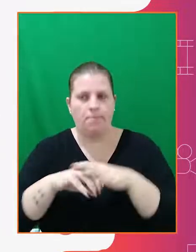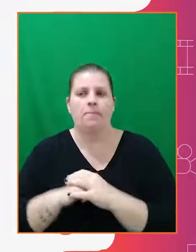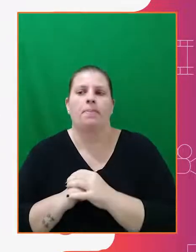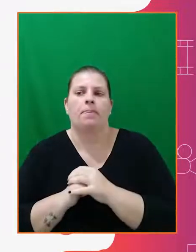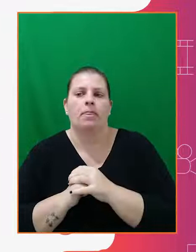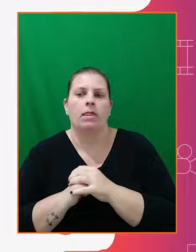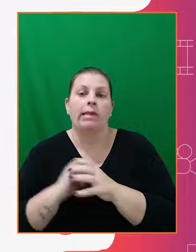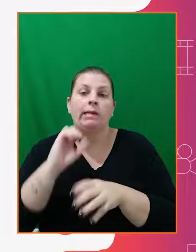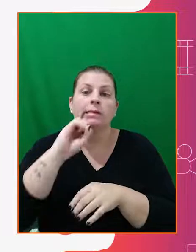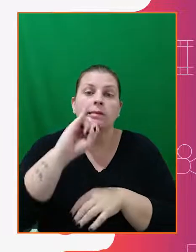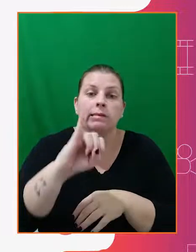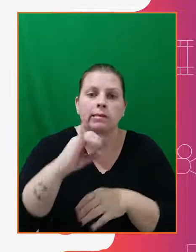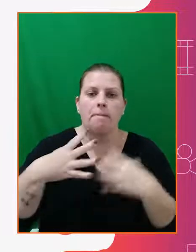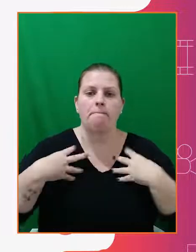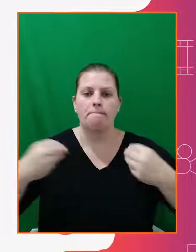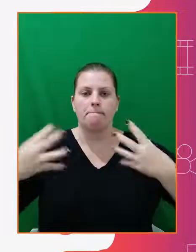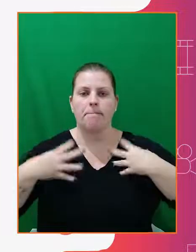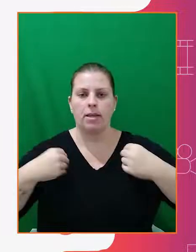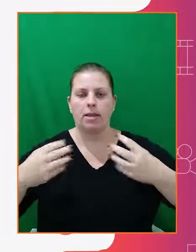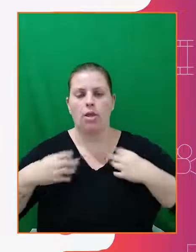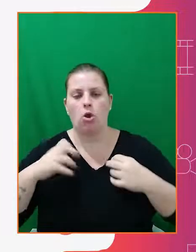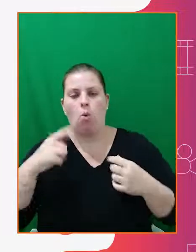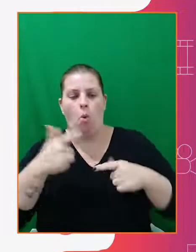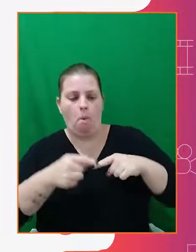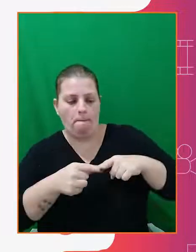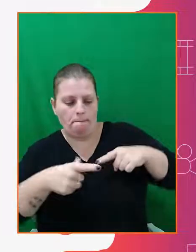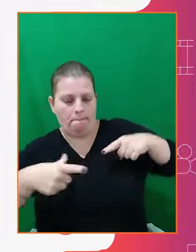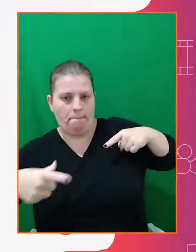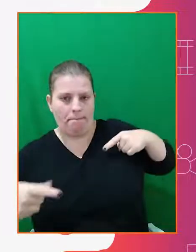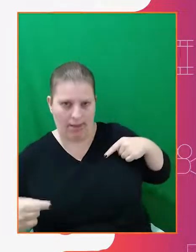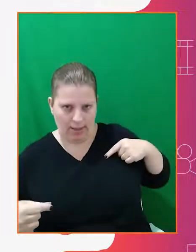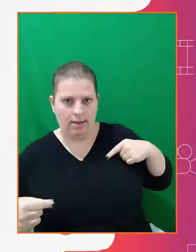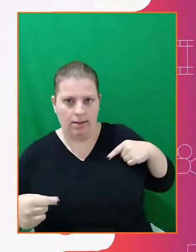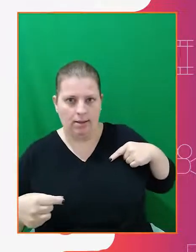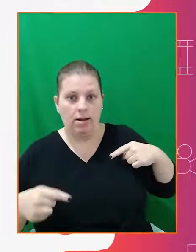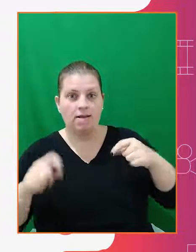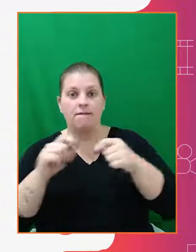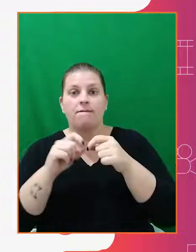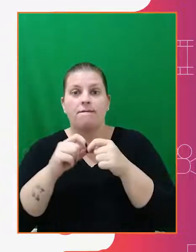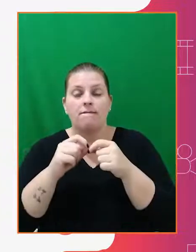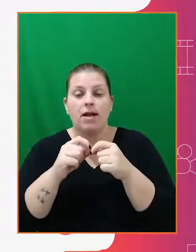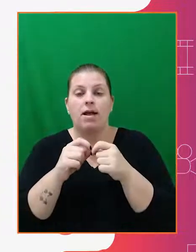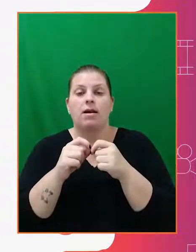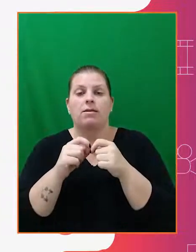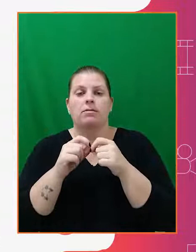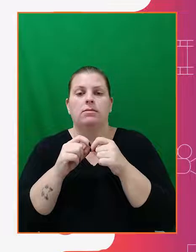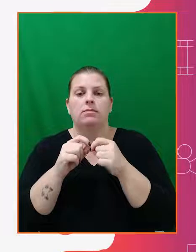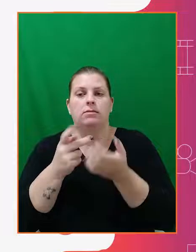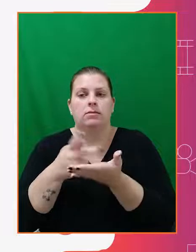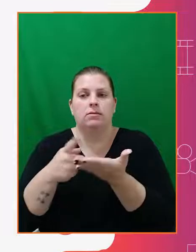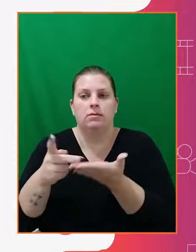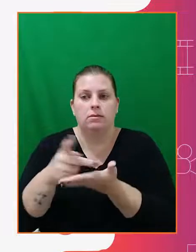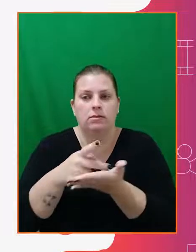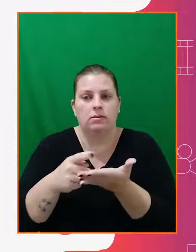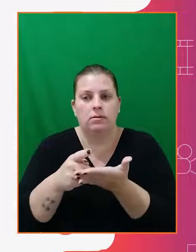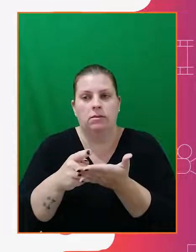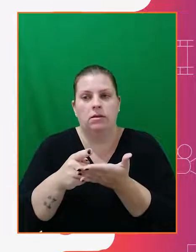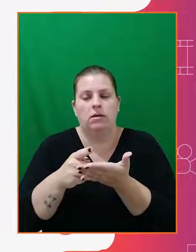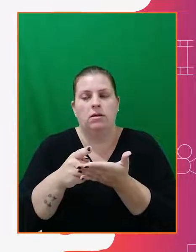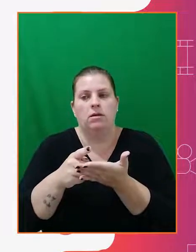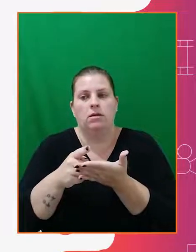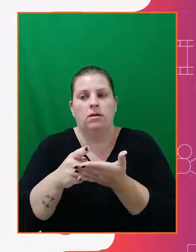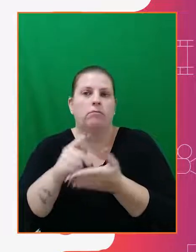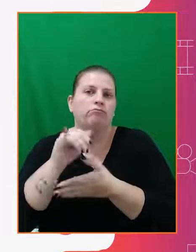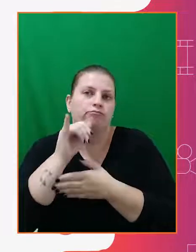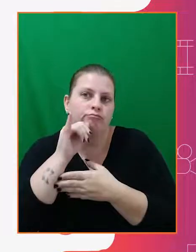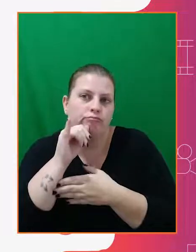de pelos ou penas, por exemplo, faça as linhas na direção onde os fios estariam, se o